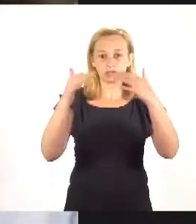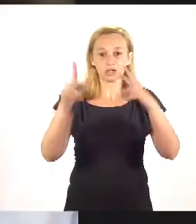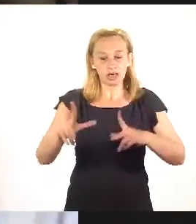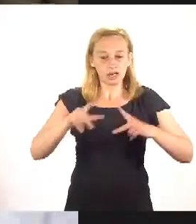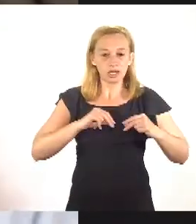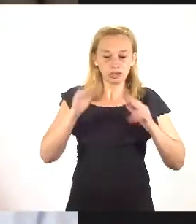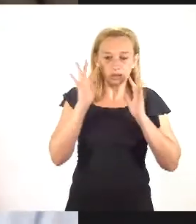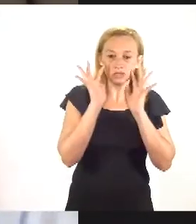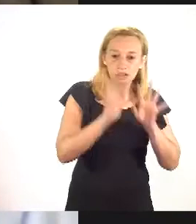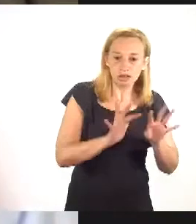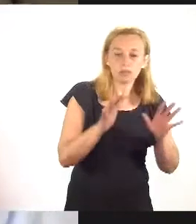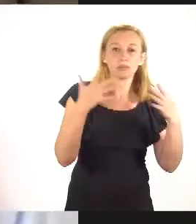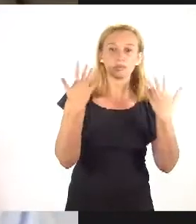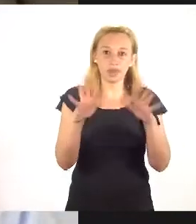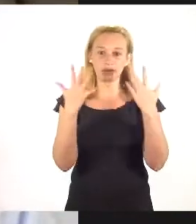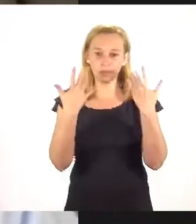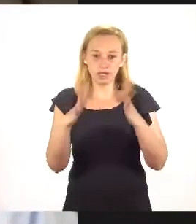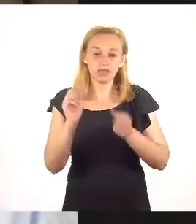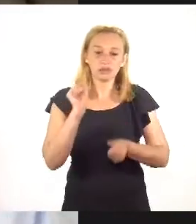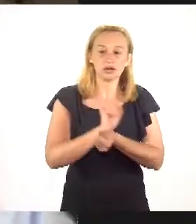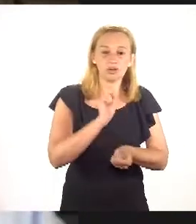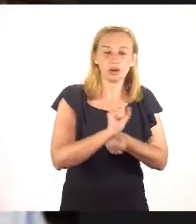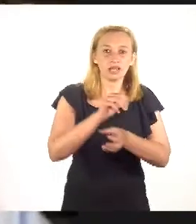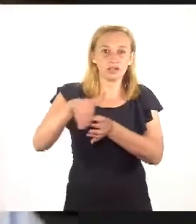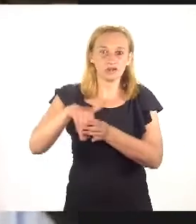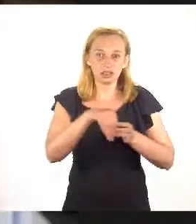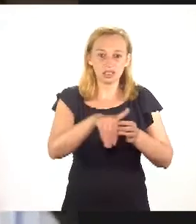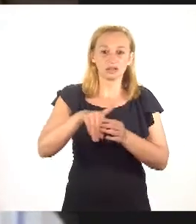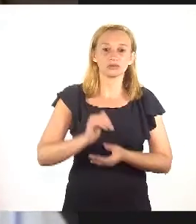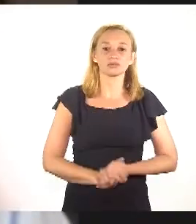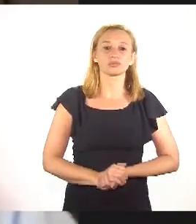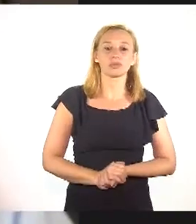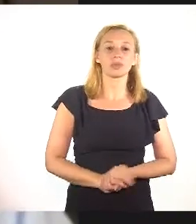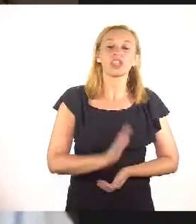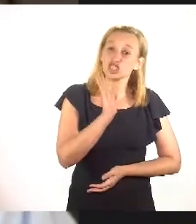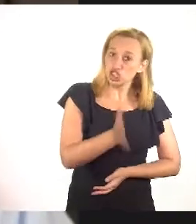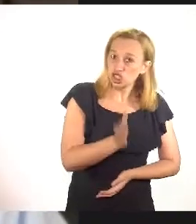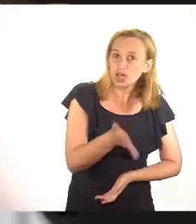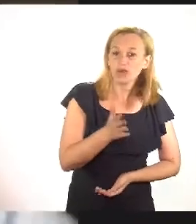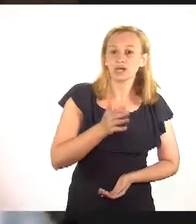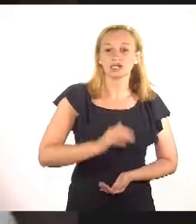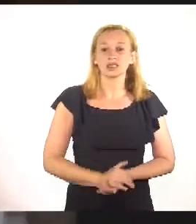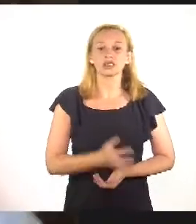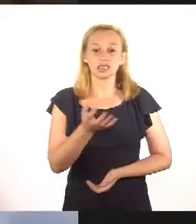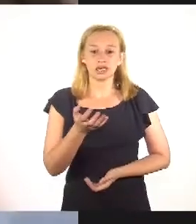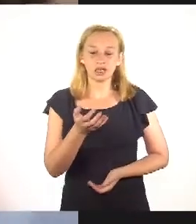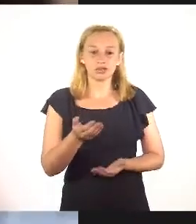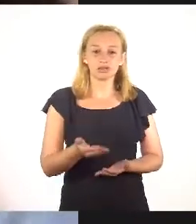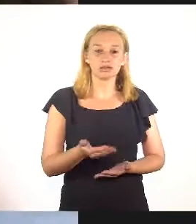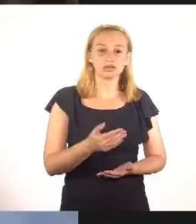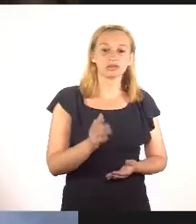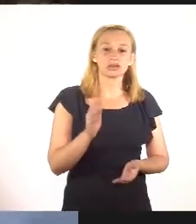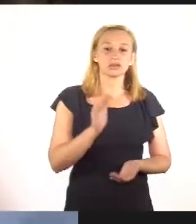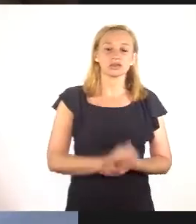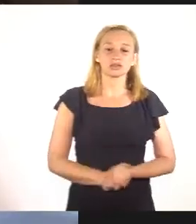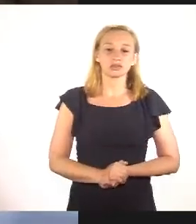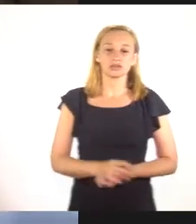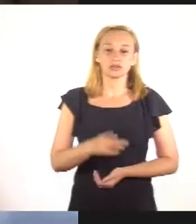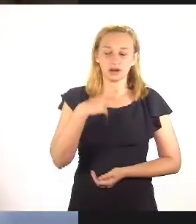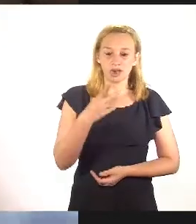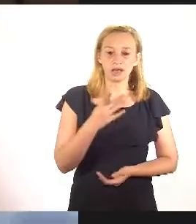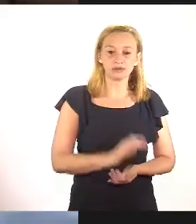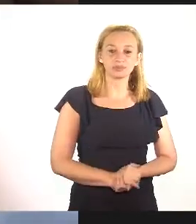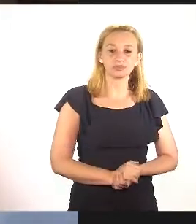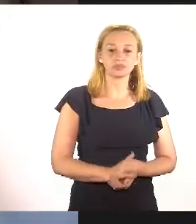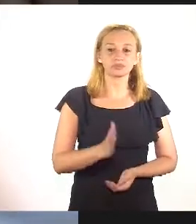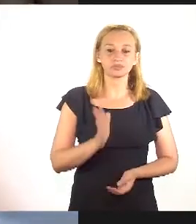vou aguardar a votação e já quero, de antemão, declarar meu voto você